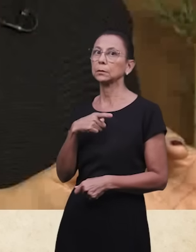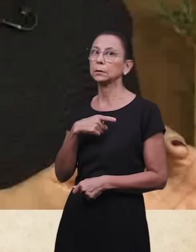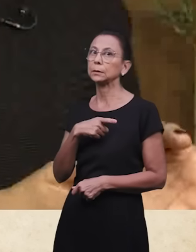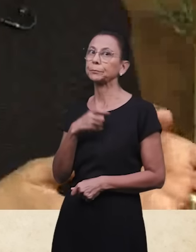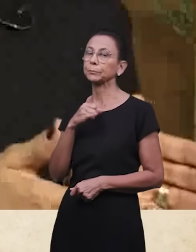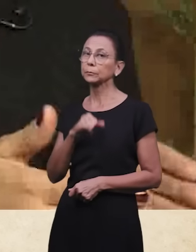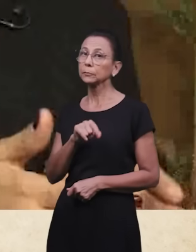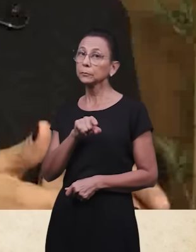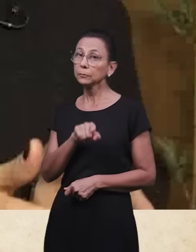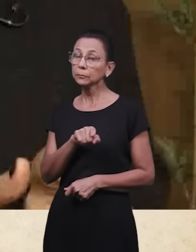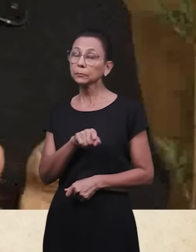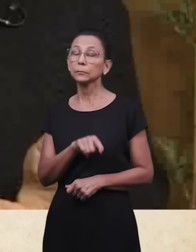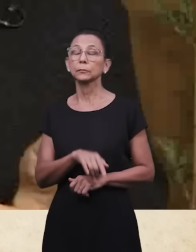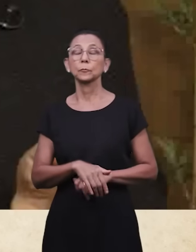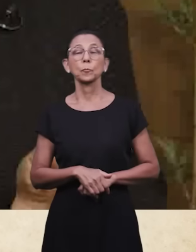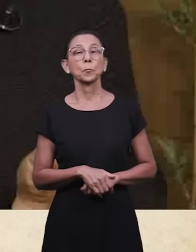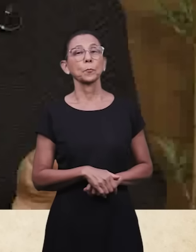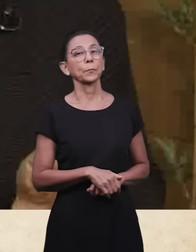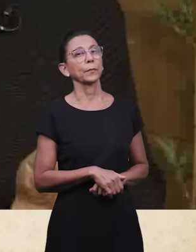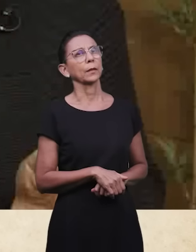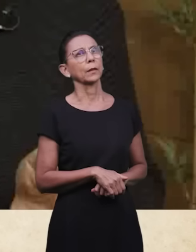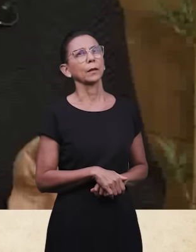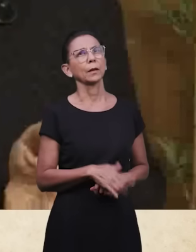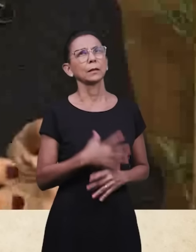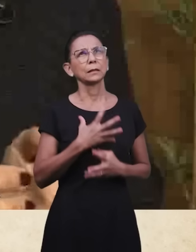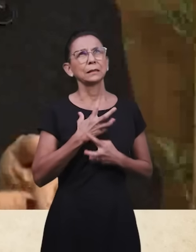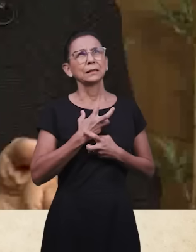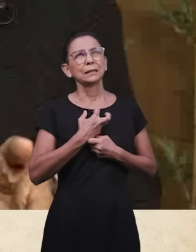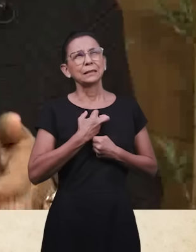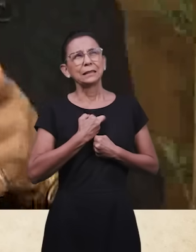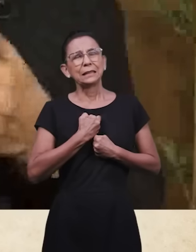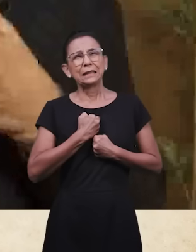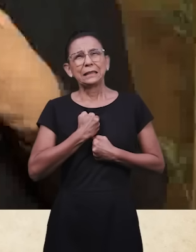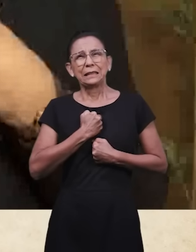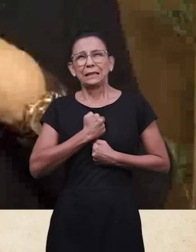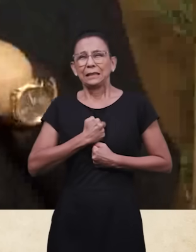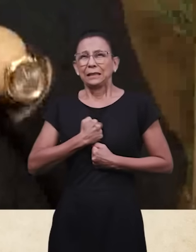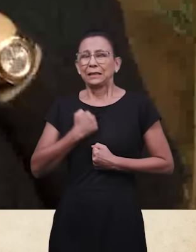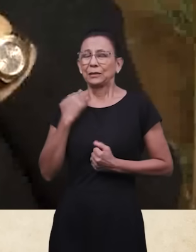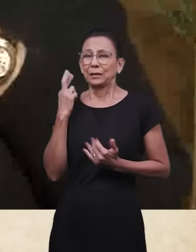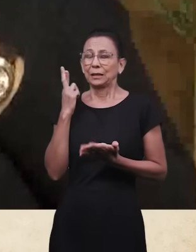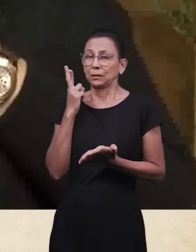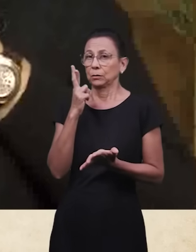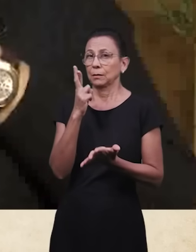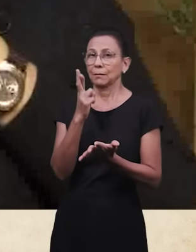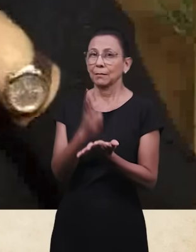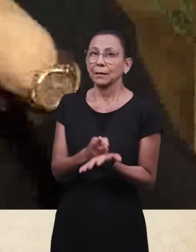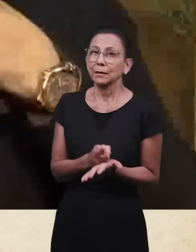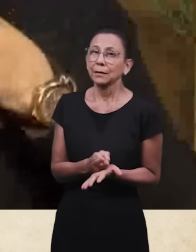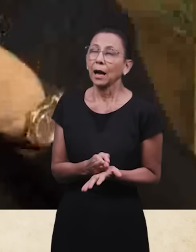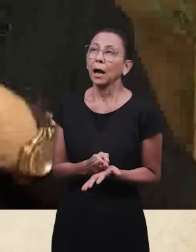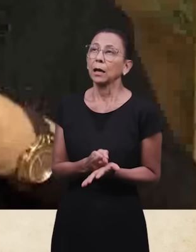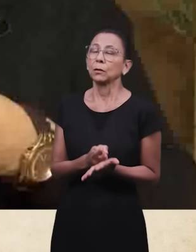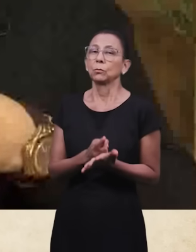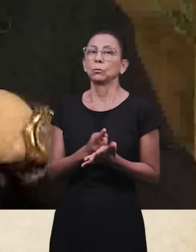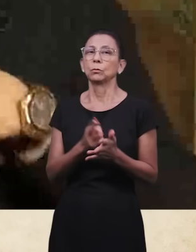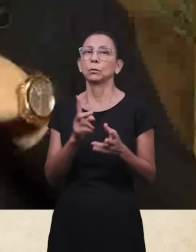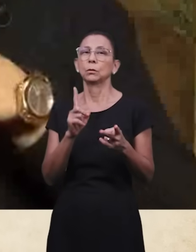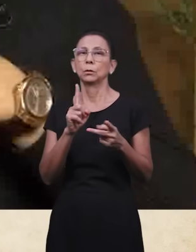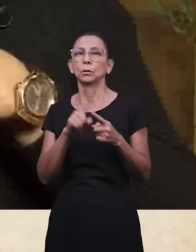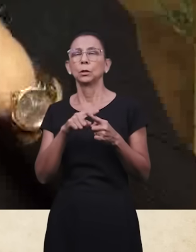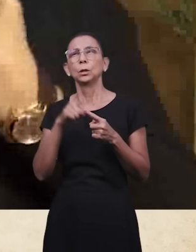controle. Mas, se você notar que a angústia está trazendo repercussões na sua